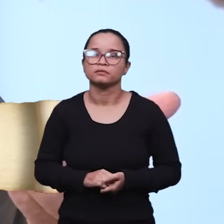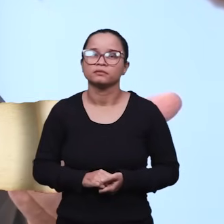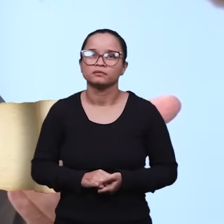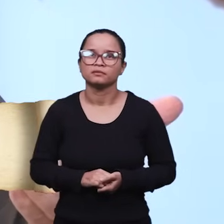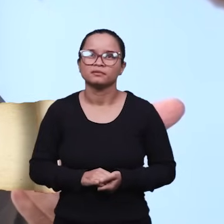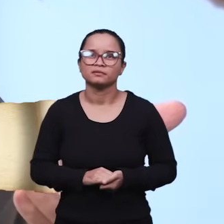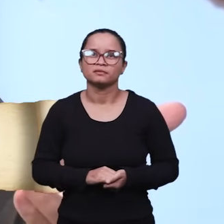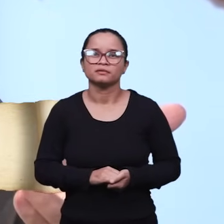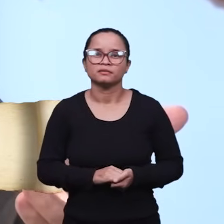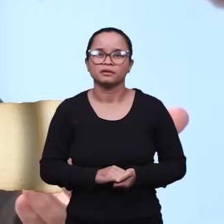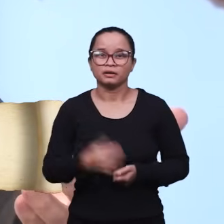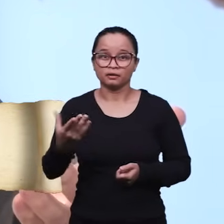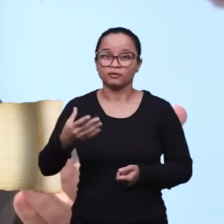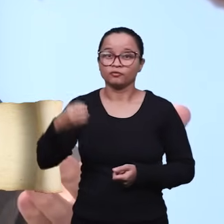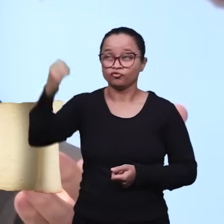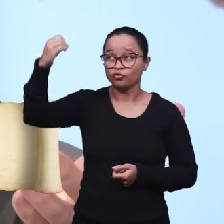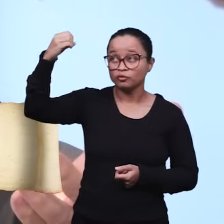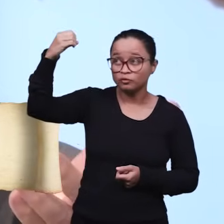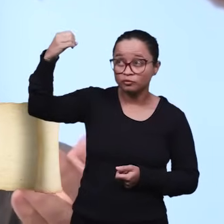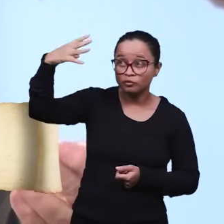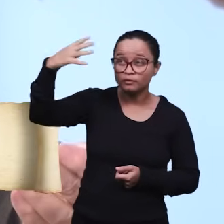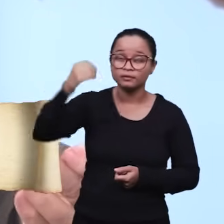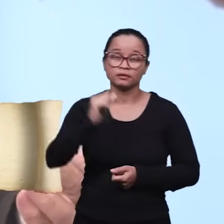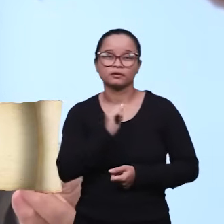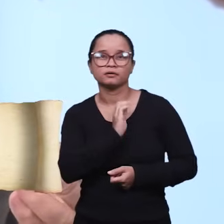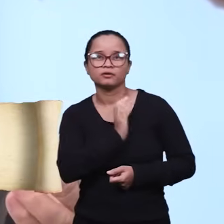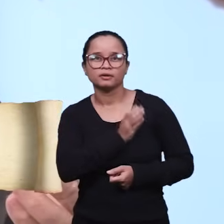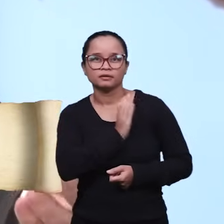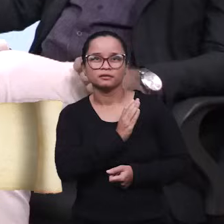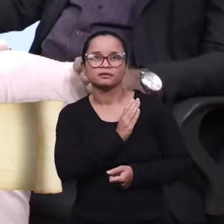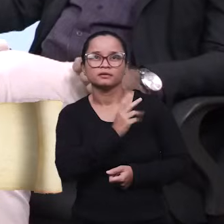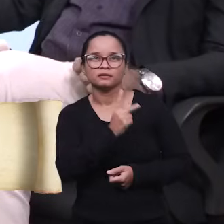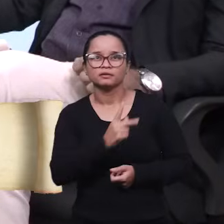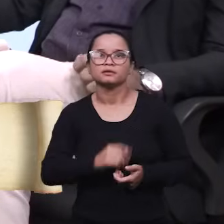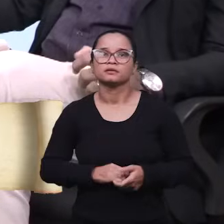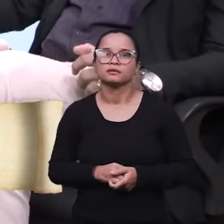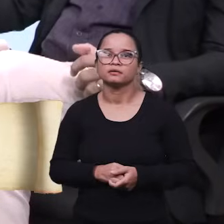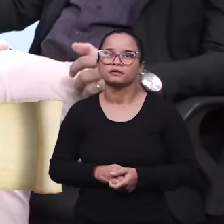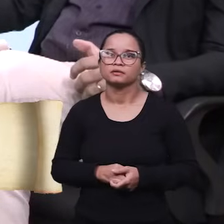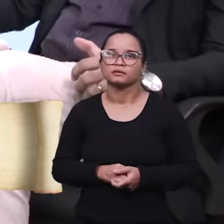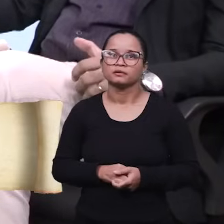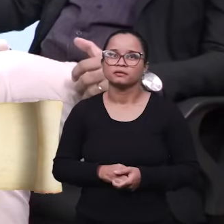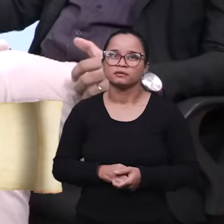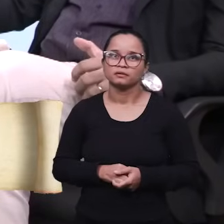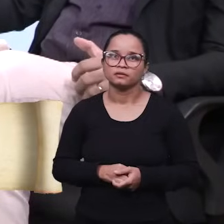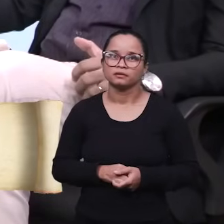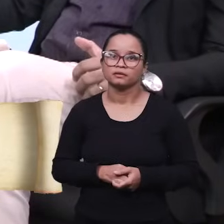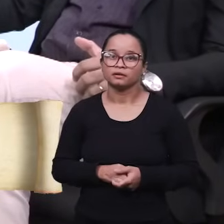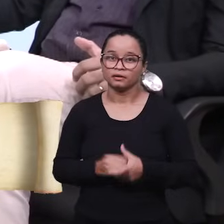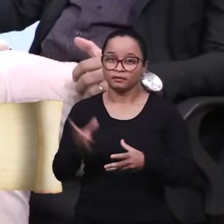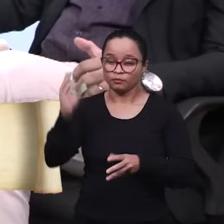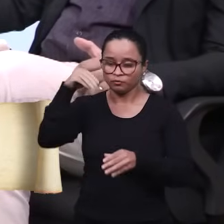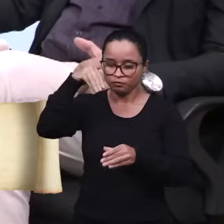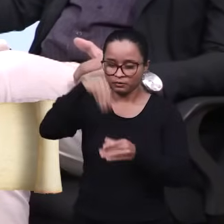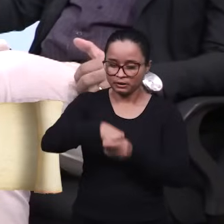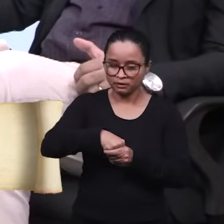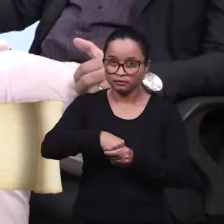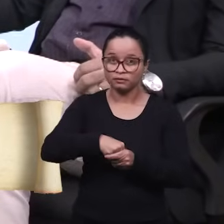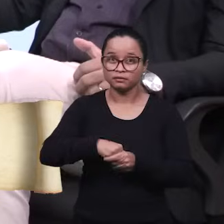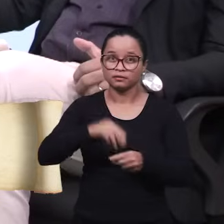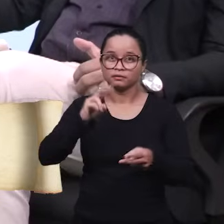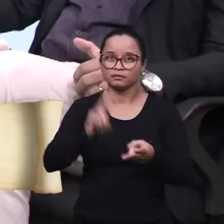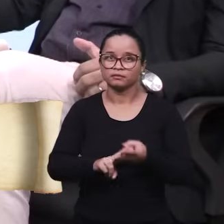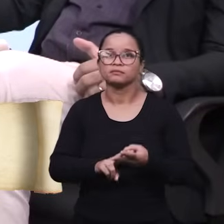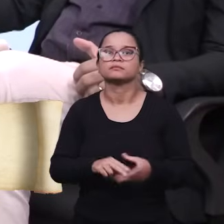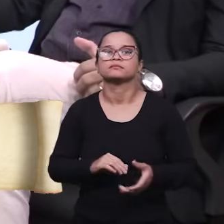luz de Deus já tinha entrado, não é, no coração dele, não é? E pulou dentro da prisão